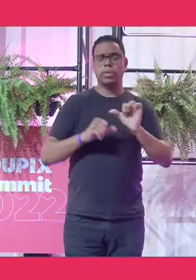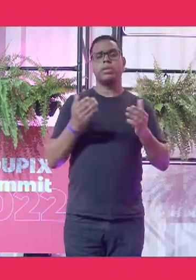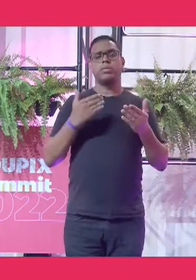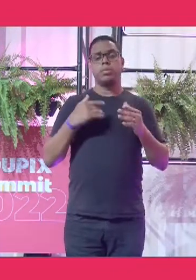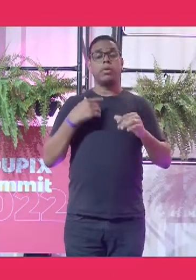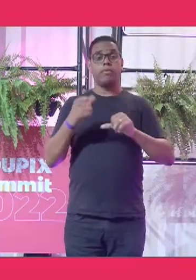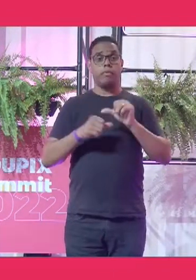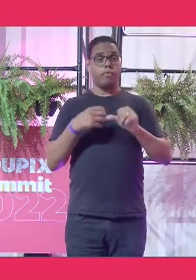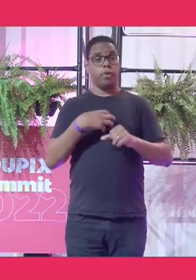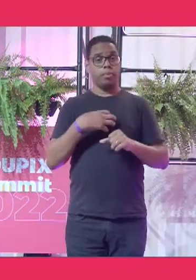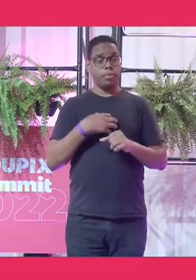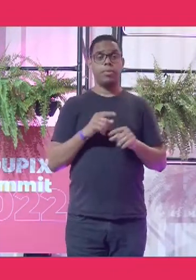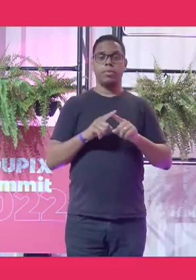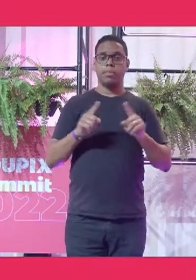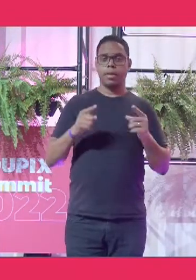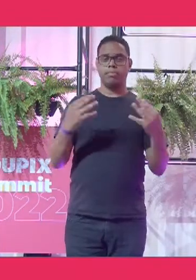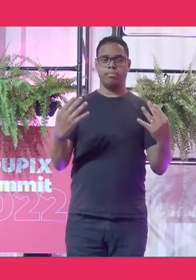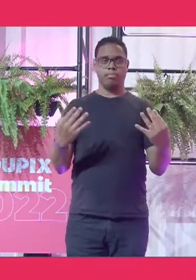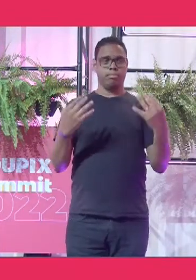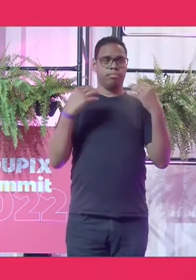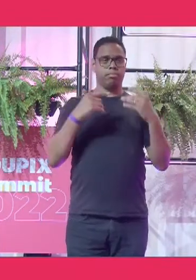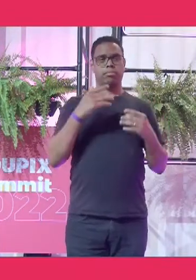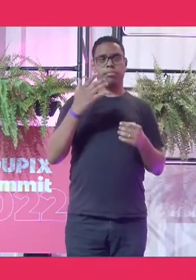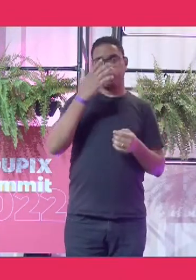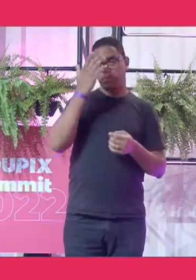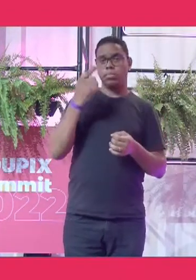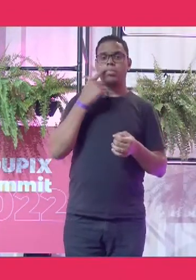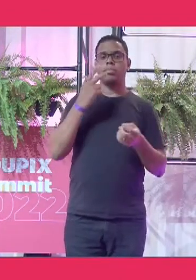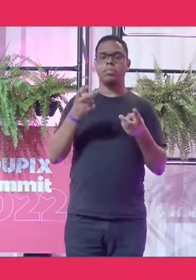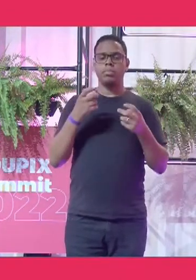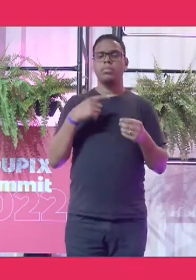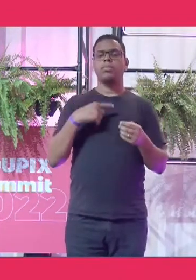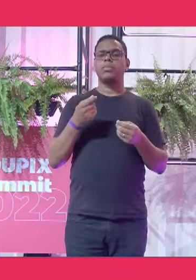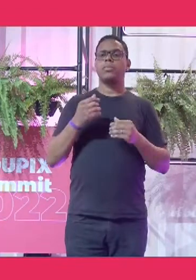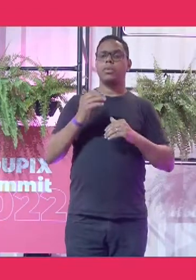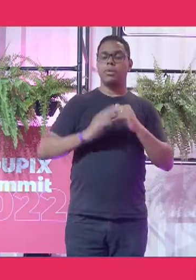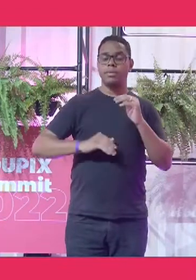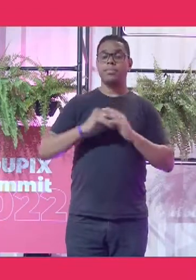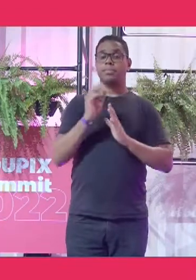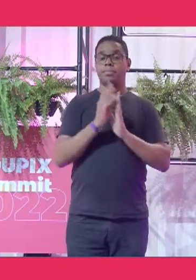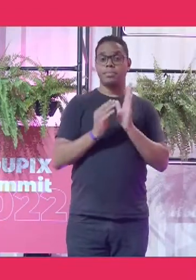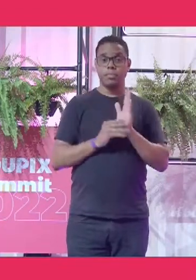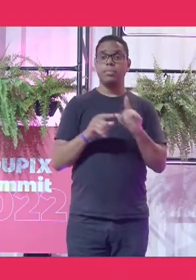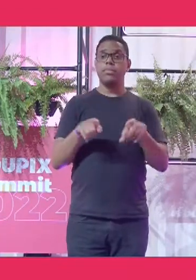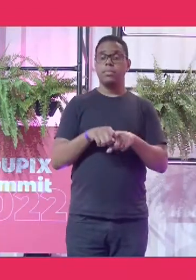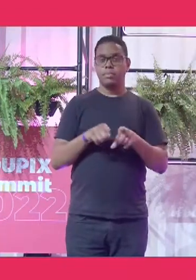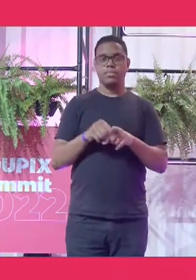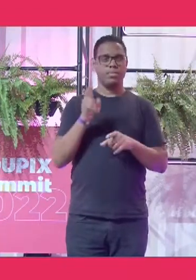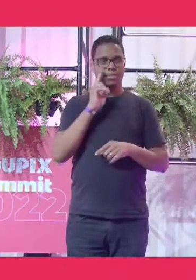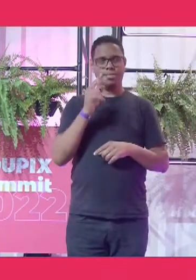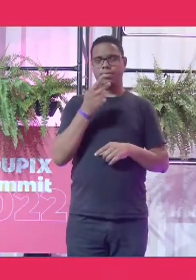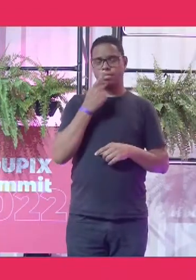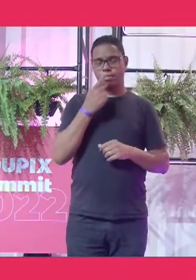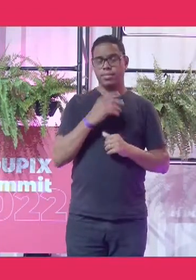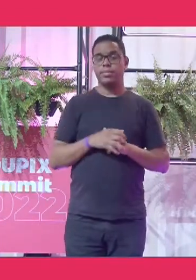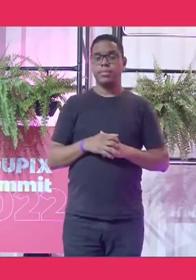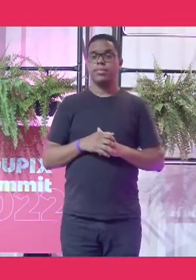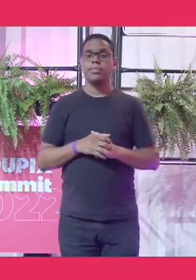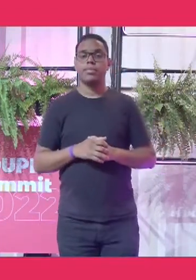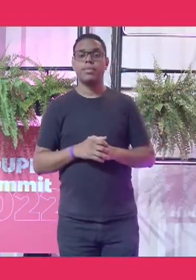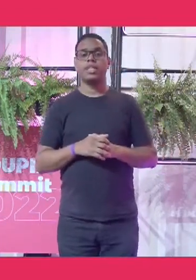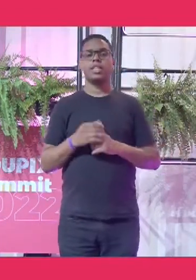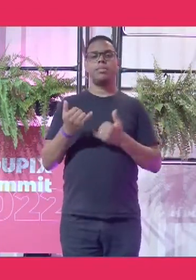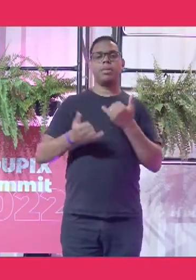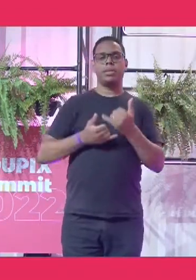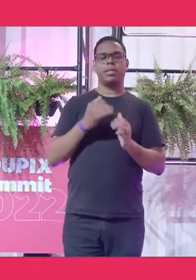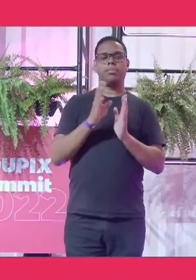o formato, mas a própria audiência começa a consumir e produzir conteúdo também. Lembra que você falou? Eu amei que você falou, eu brincava